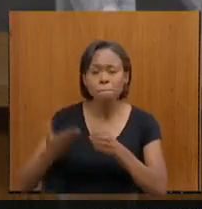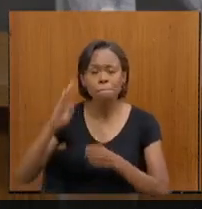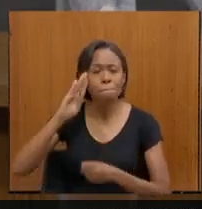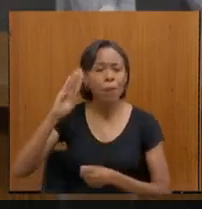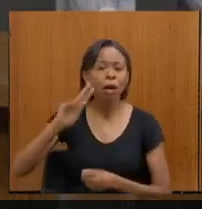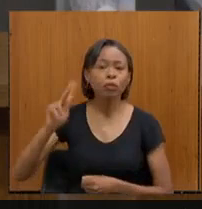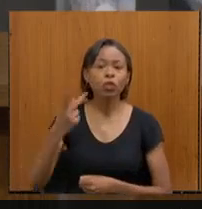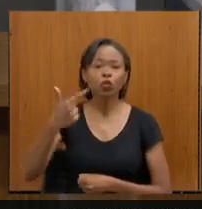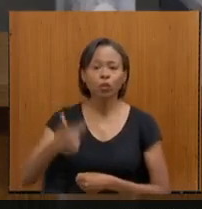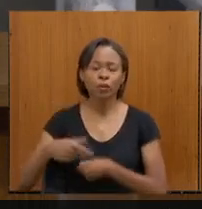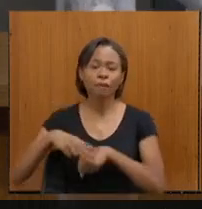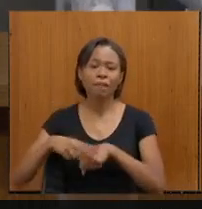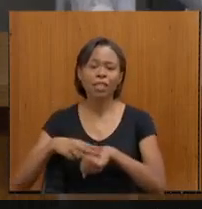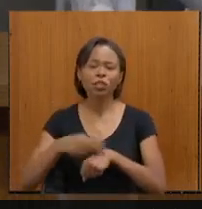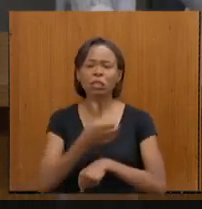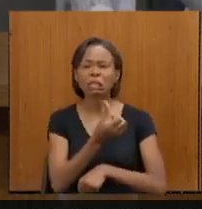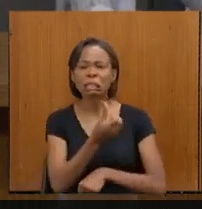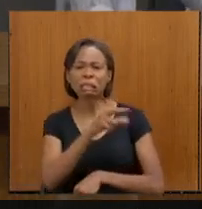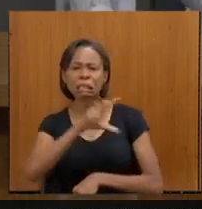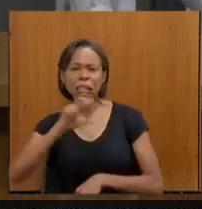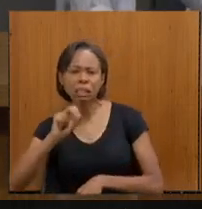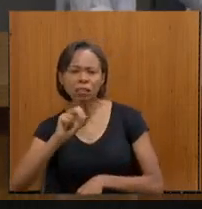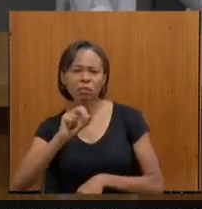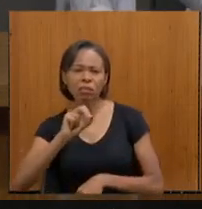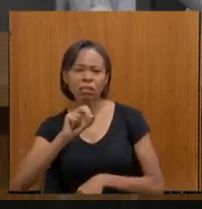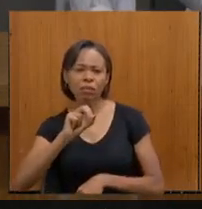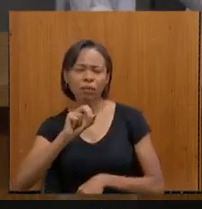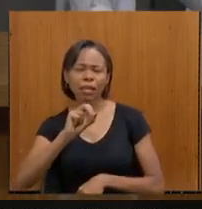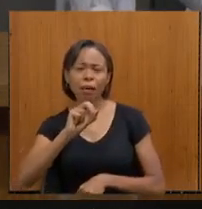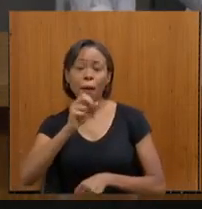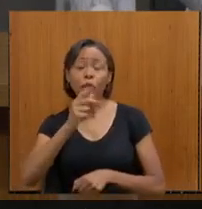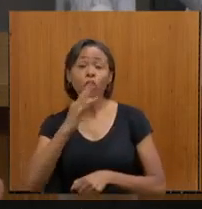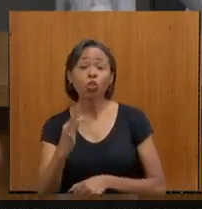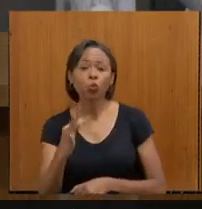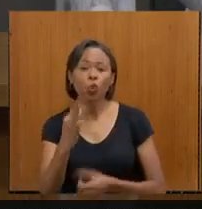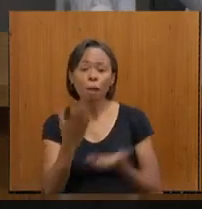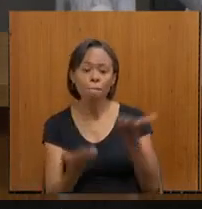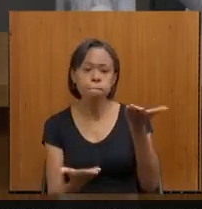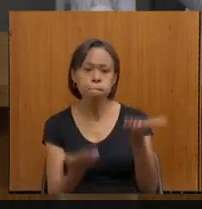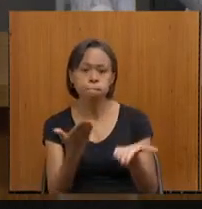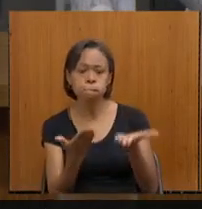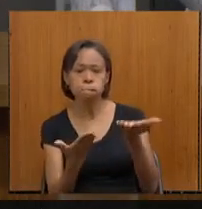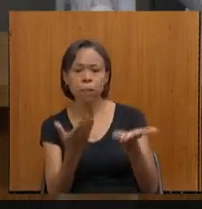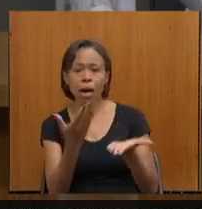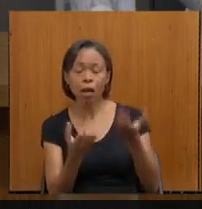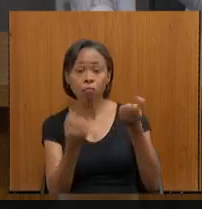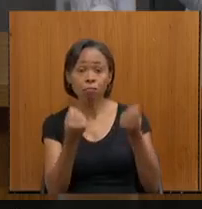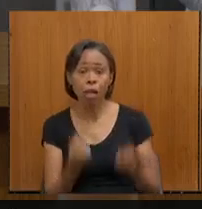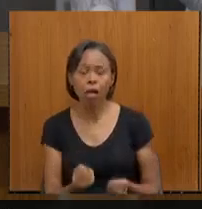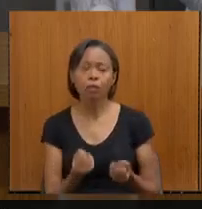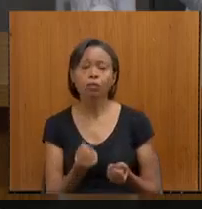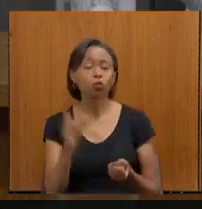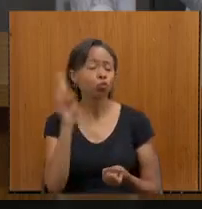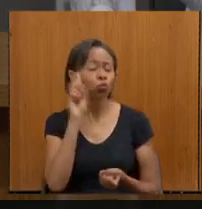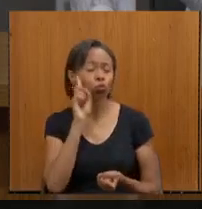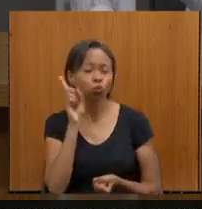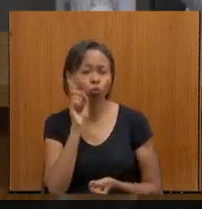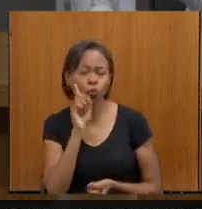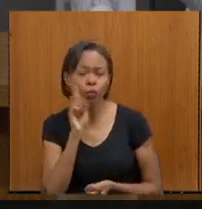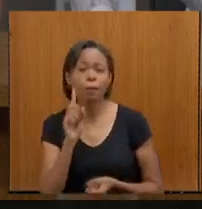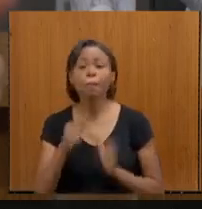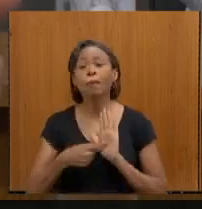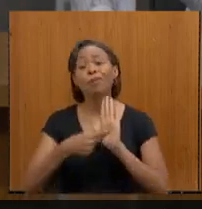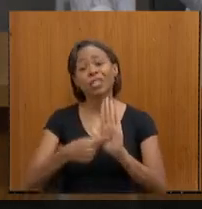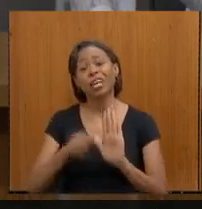capacidade de 650 toneladas por dia E para quê para mostrar a capacidade deles para